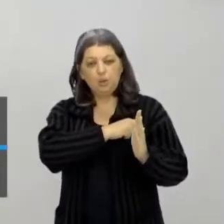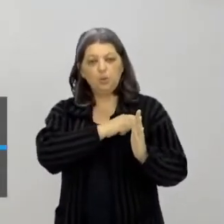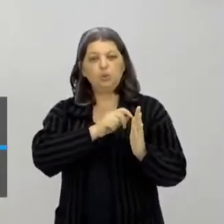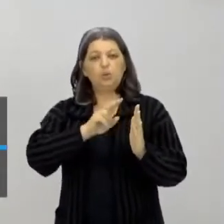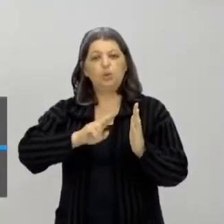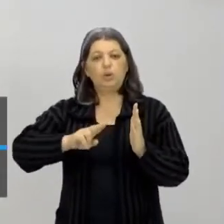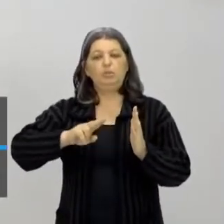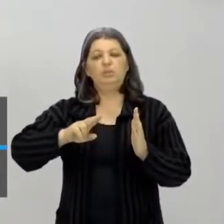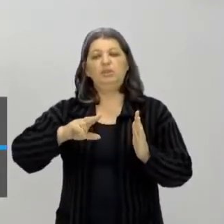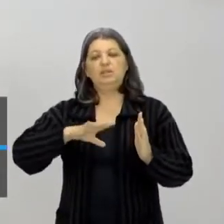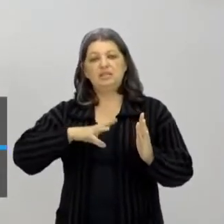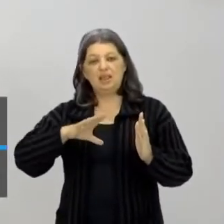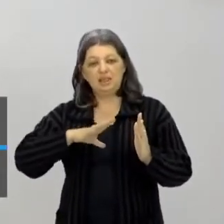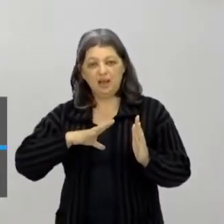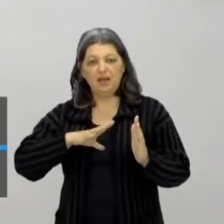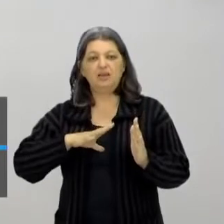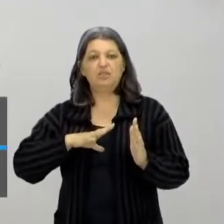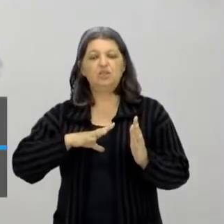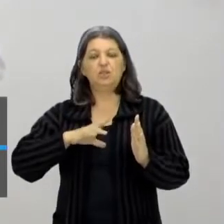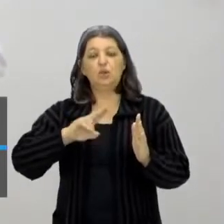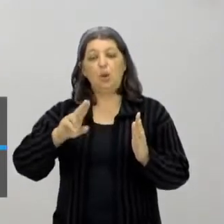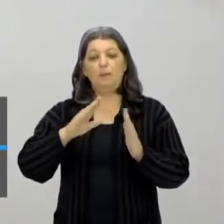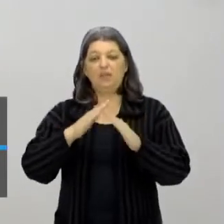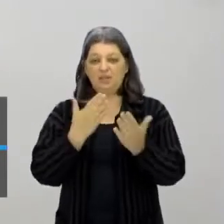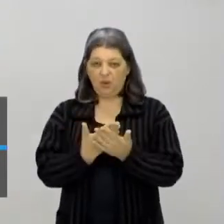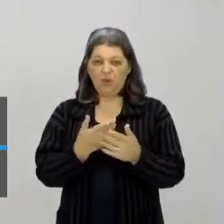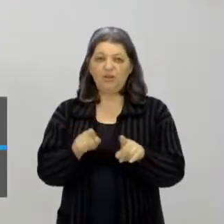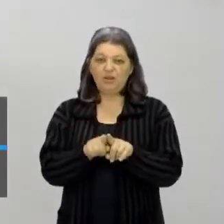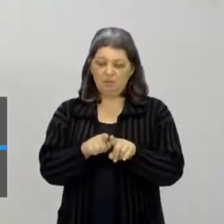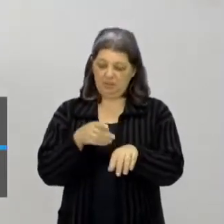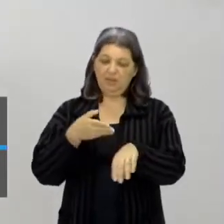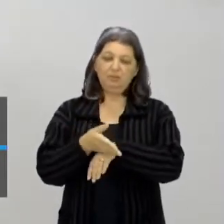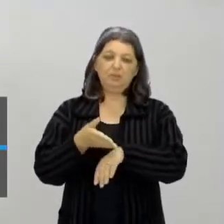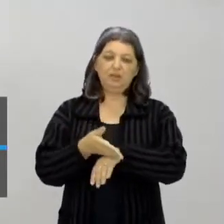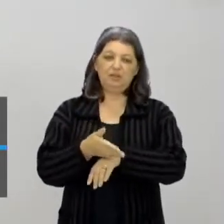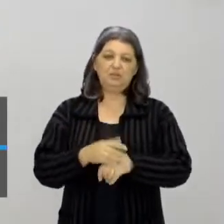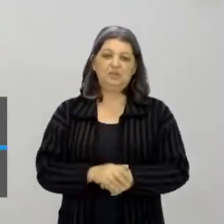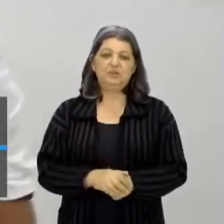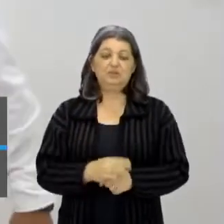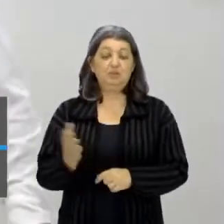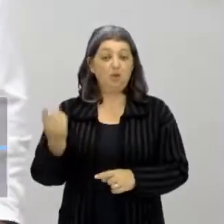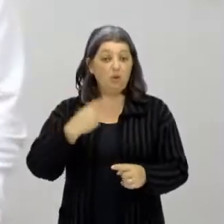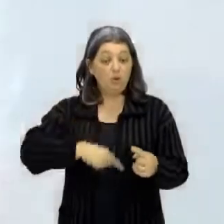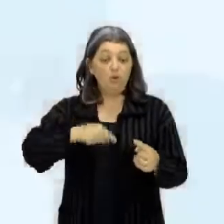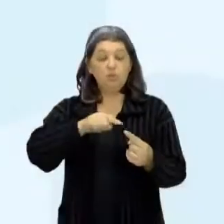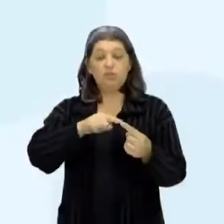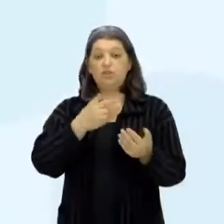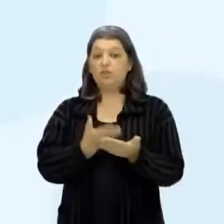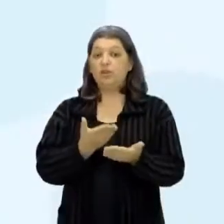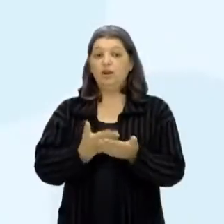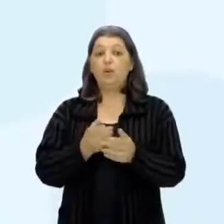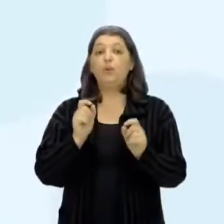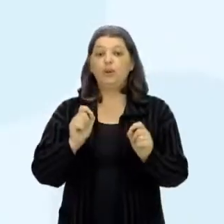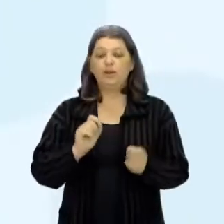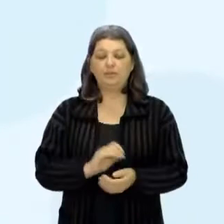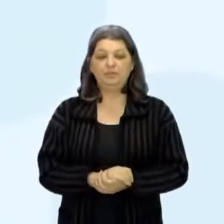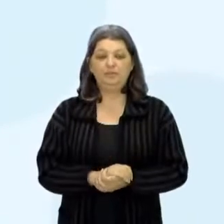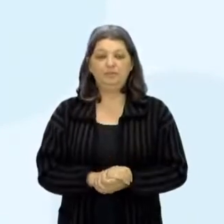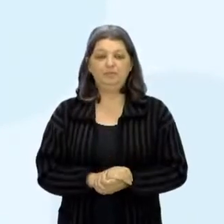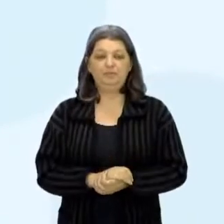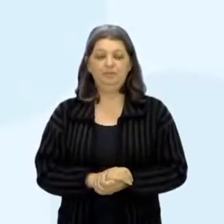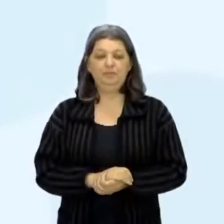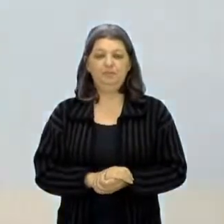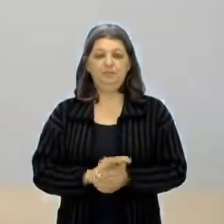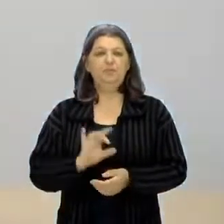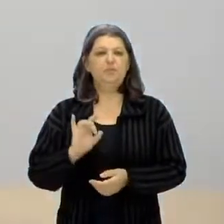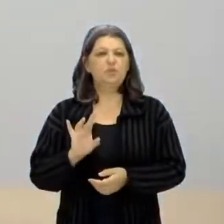está participando e tal. Mas a gente quer ver essa participação aí ostensiva. Vamos para o objetivo da aula, vamos lá. Ó, objetivo da aula. Só uma coisinha aqui,